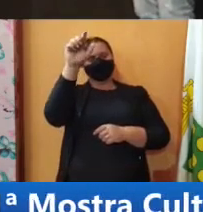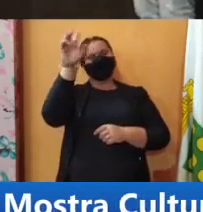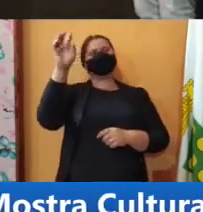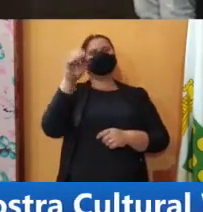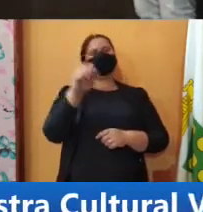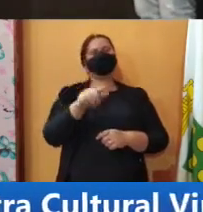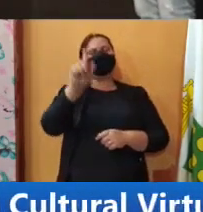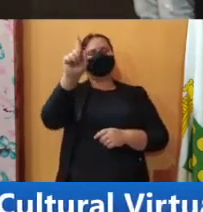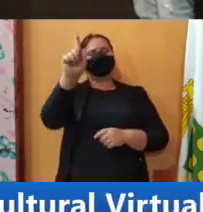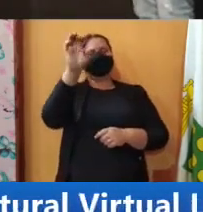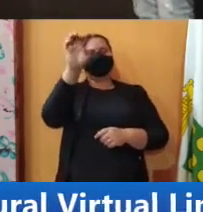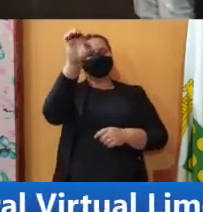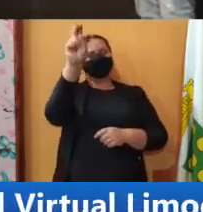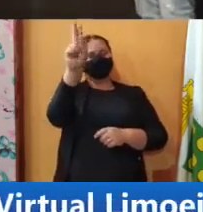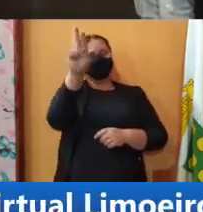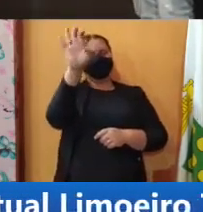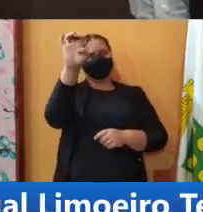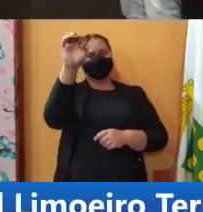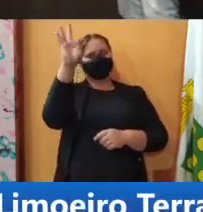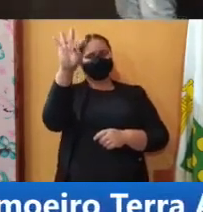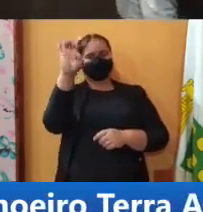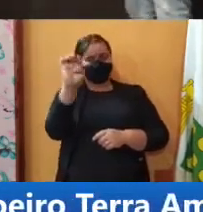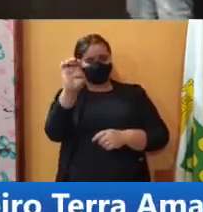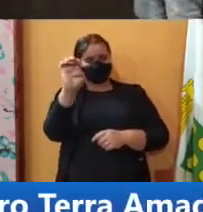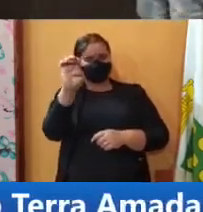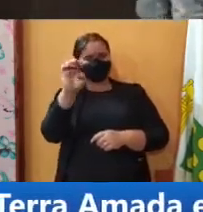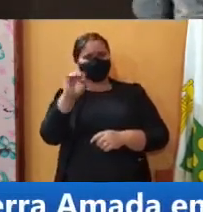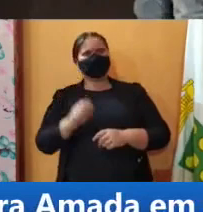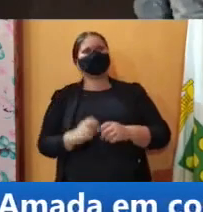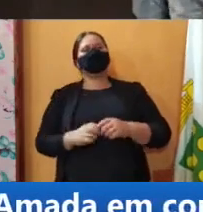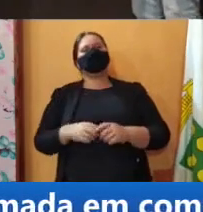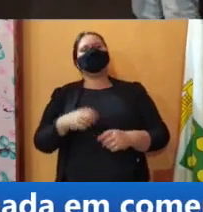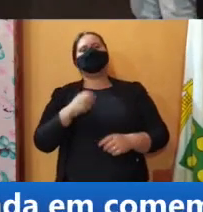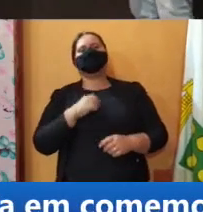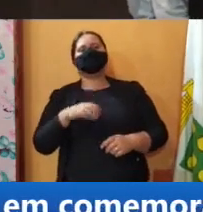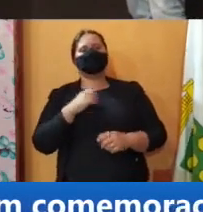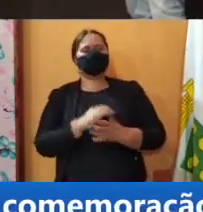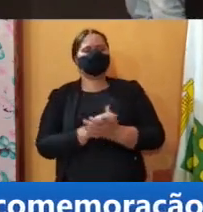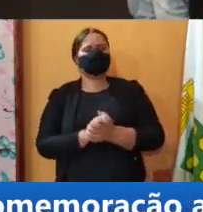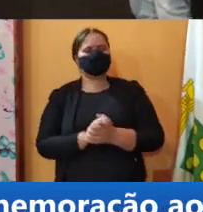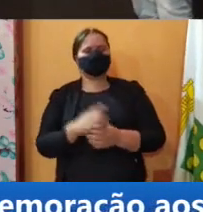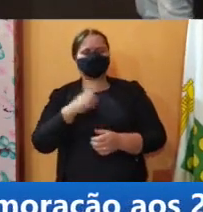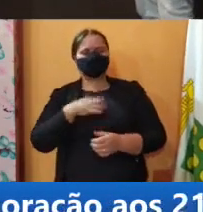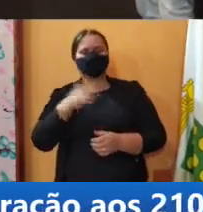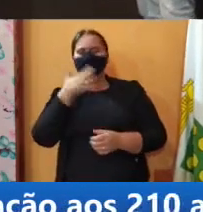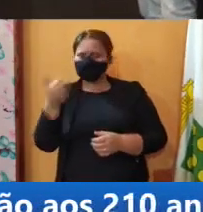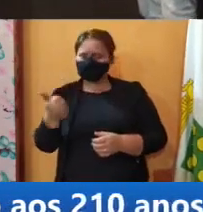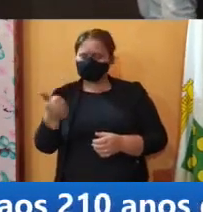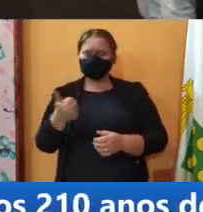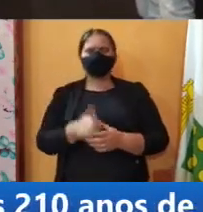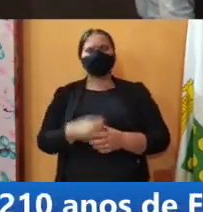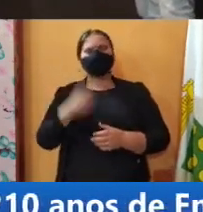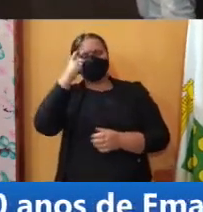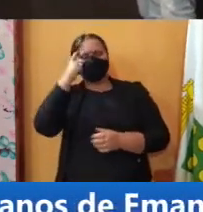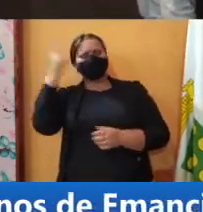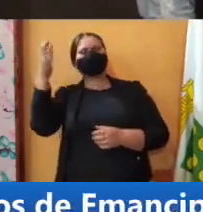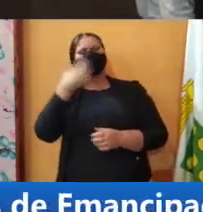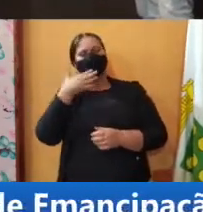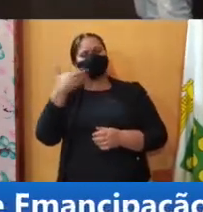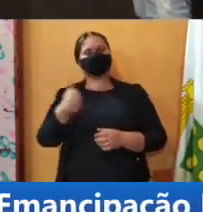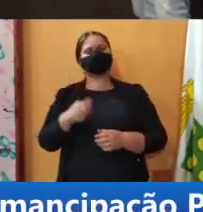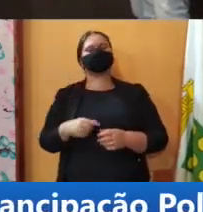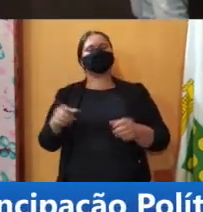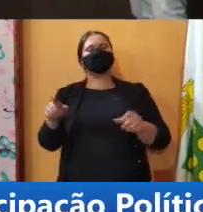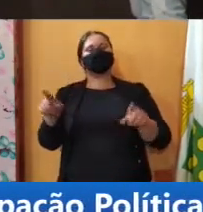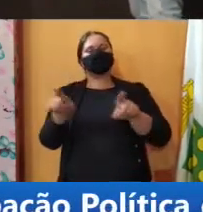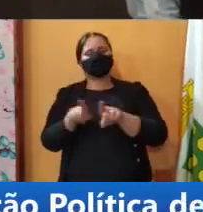rico, para ganhar dinheiro, para gerar renda, né? Na nossa terra. Muito bom, cara. Muito boa ideia. Aí vem